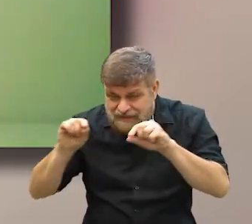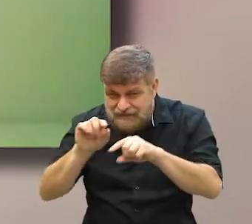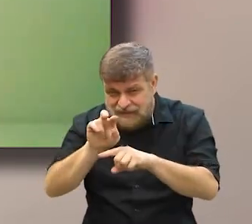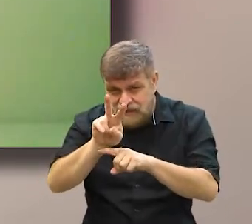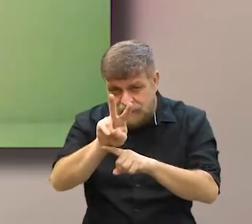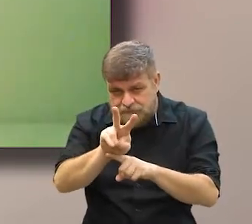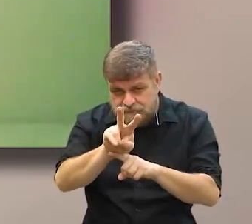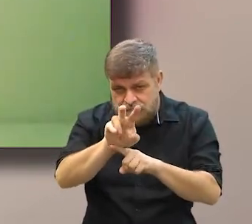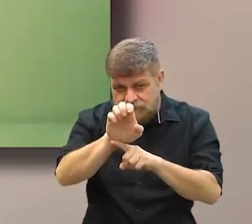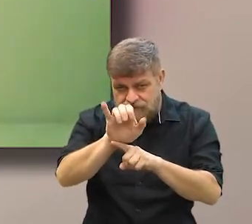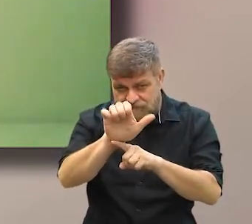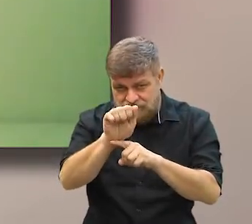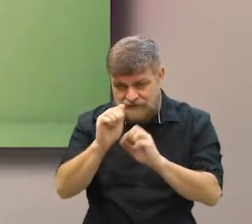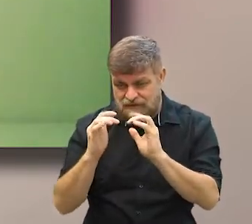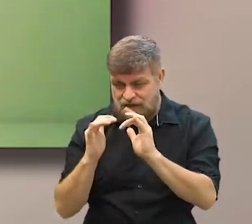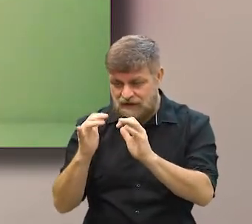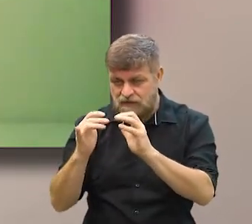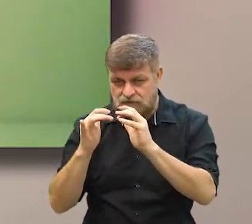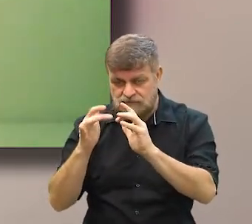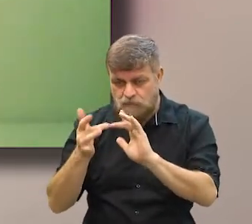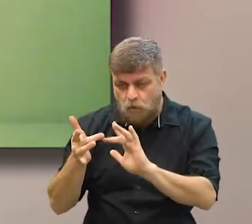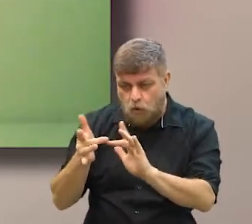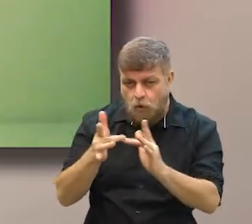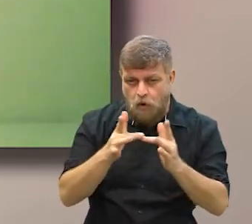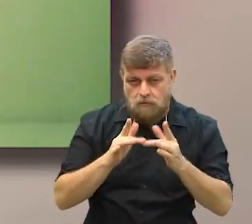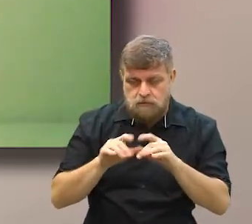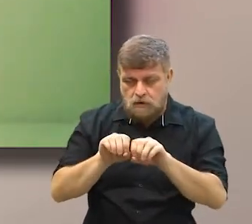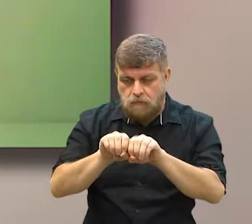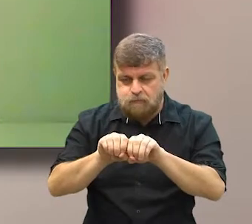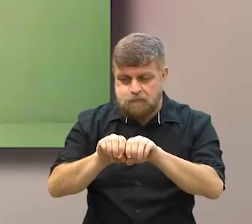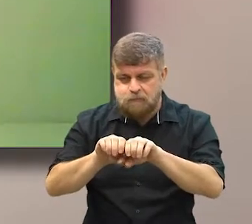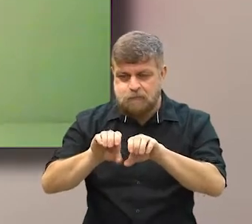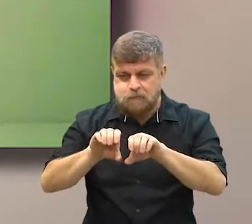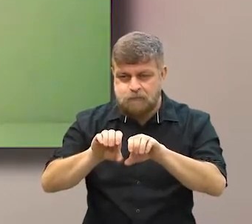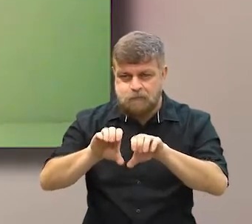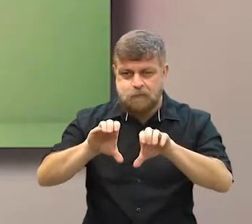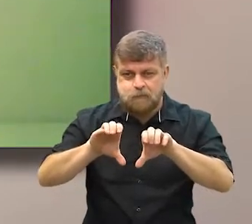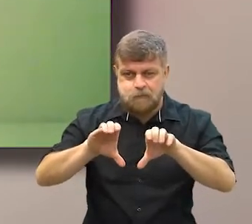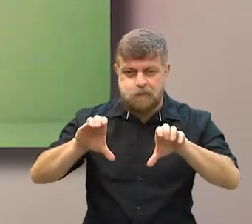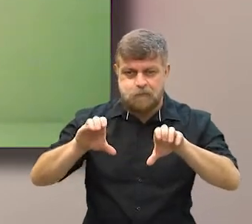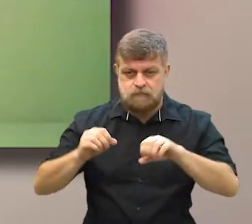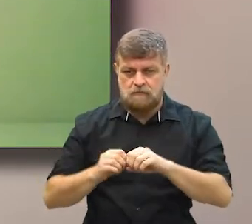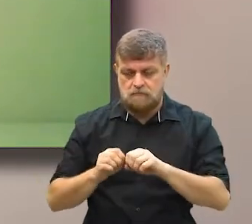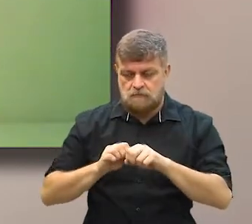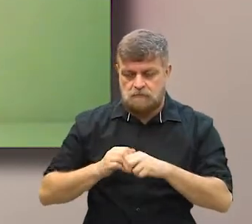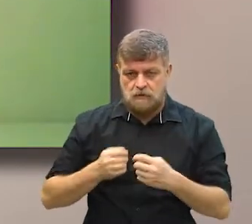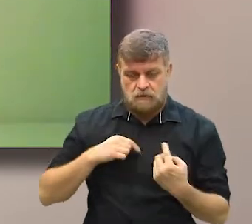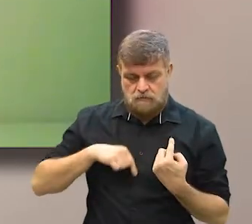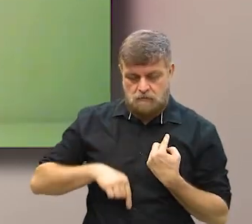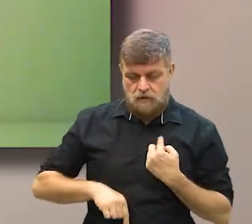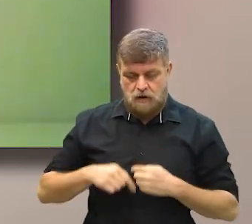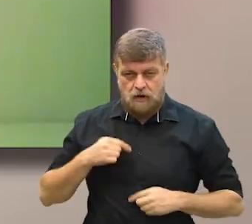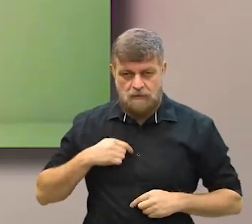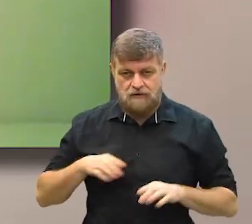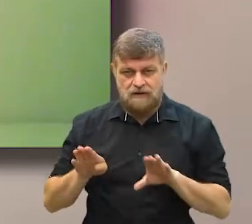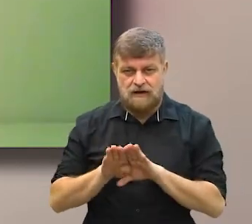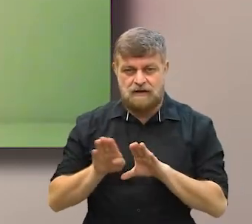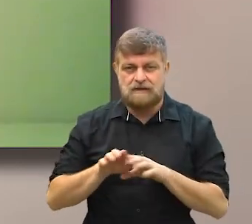pequenininhas que existem dentro do cérebro, que se comunicam com veias maiores e assim por diante, até que elas vão